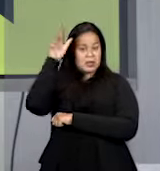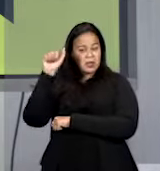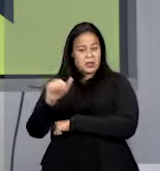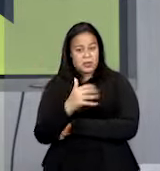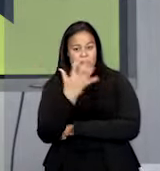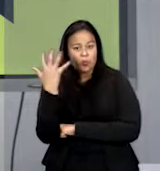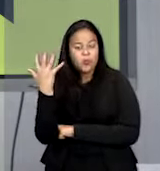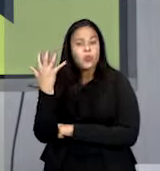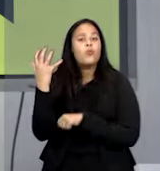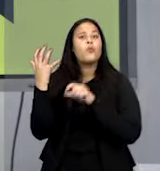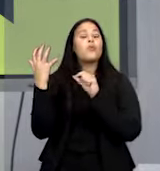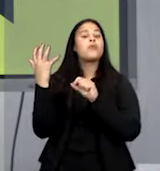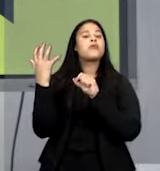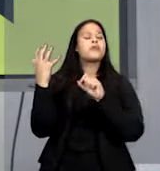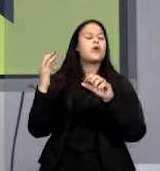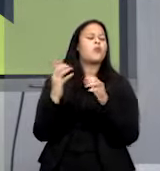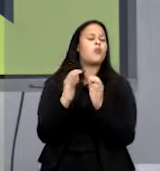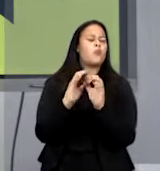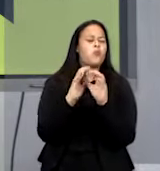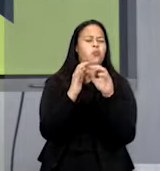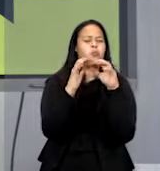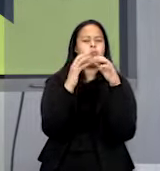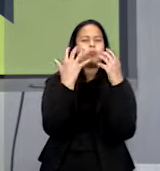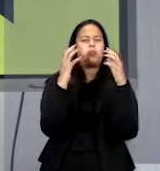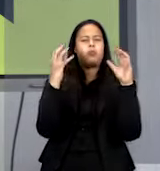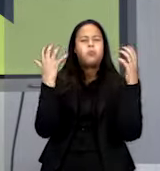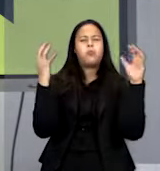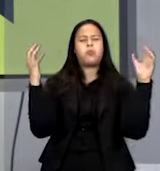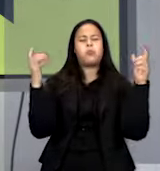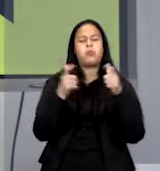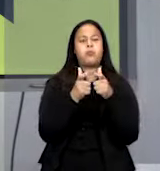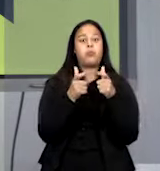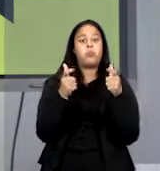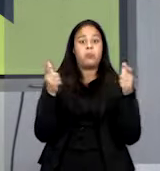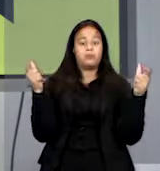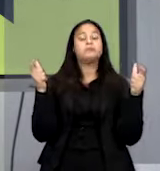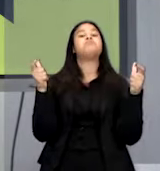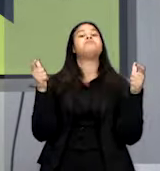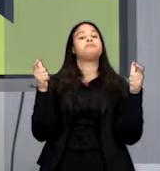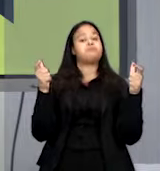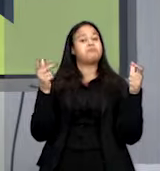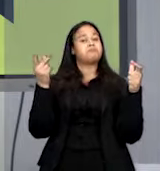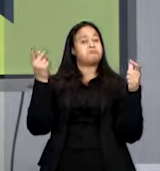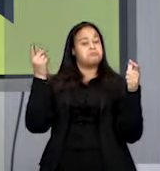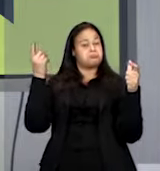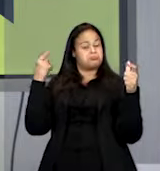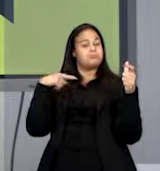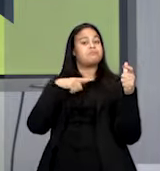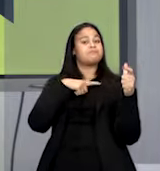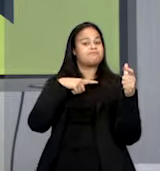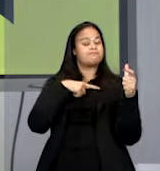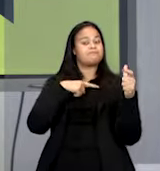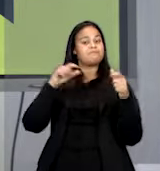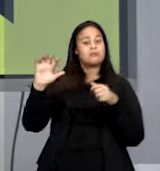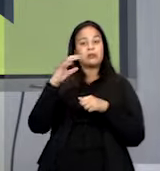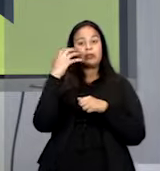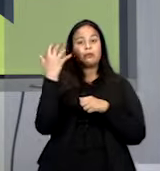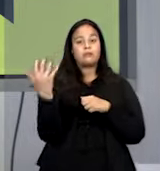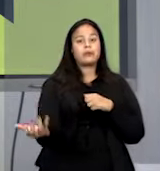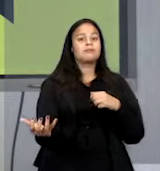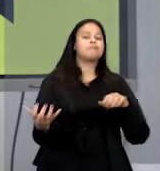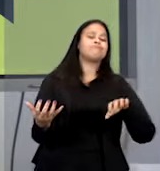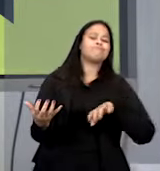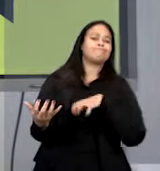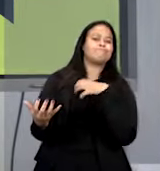Atlântica. Era a maior mata que a gente tinha, né? E foi devastada por causa